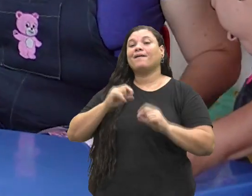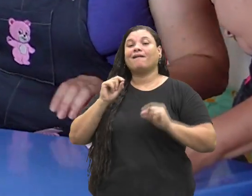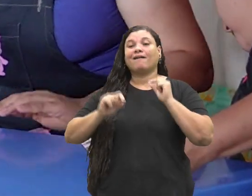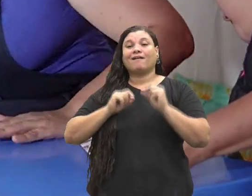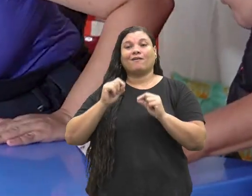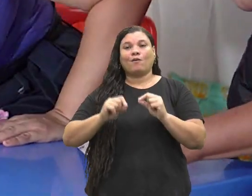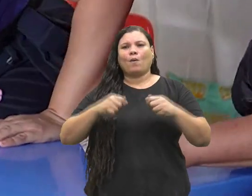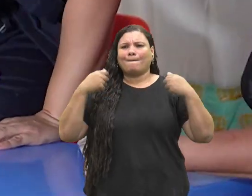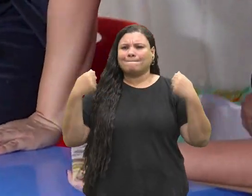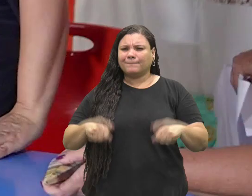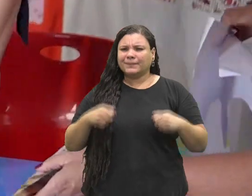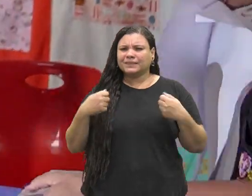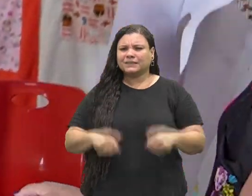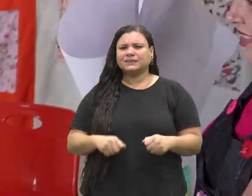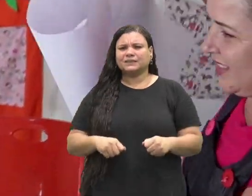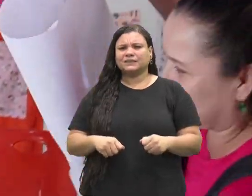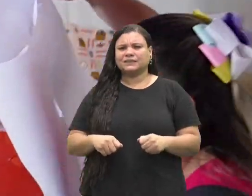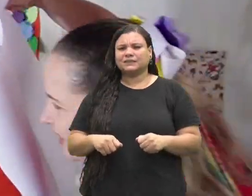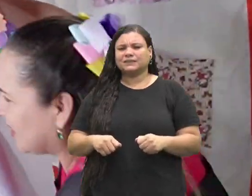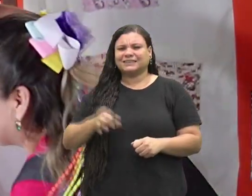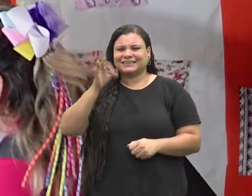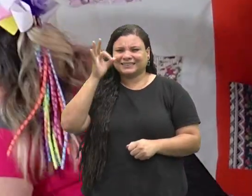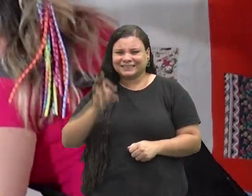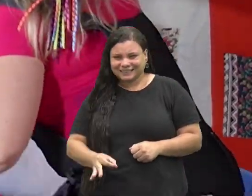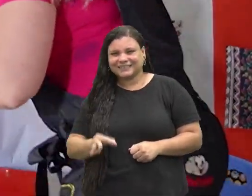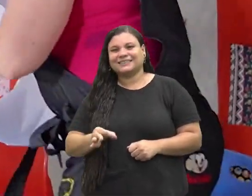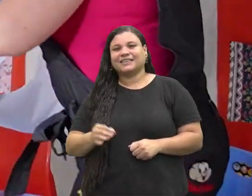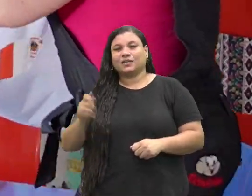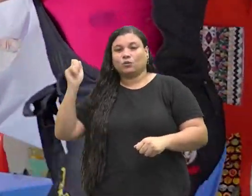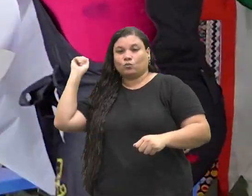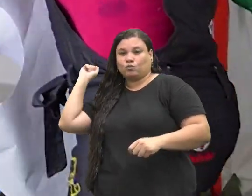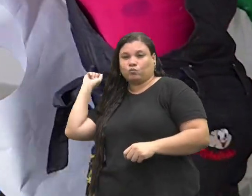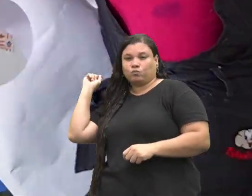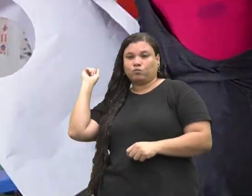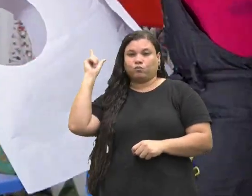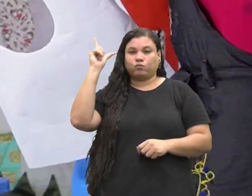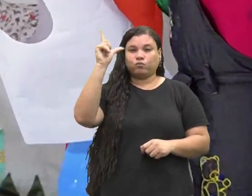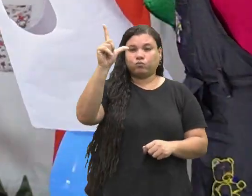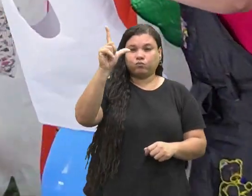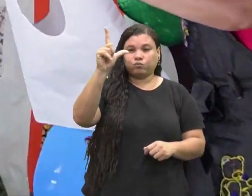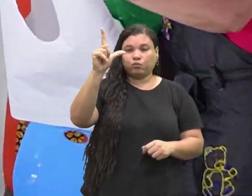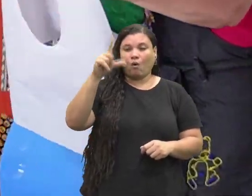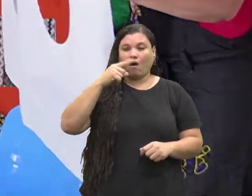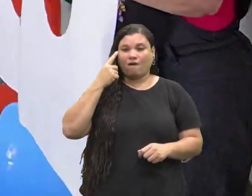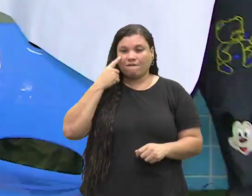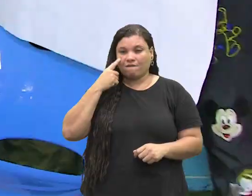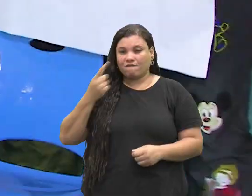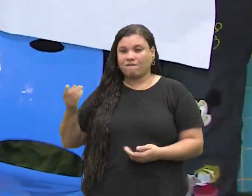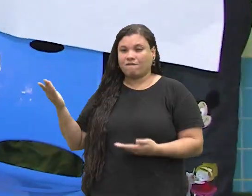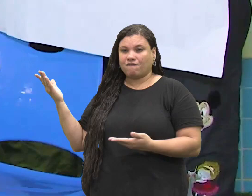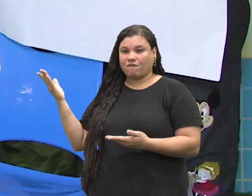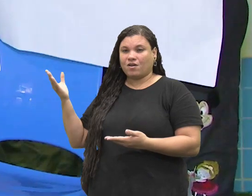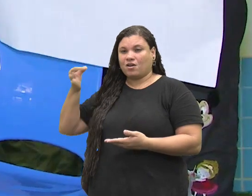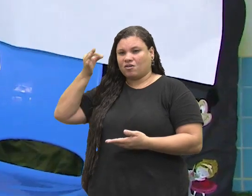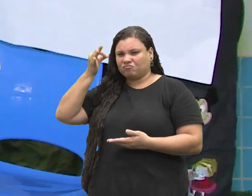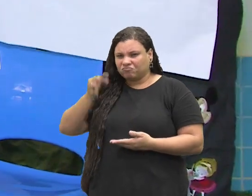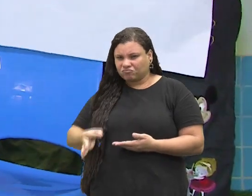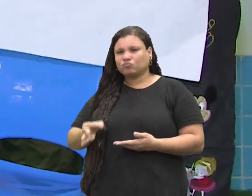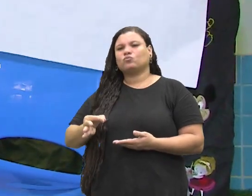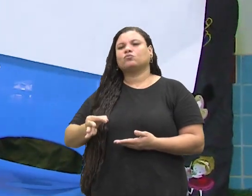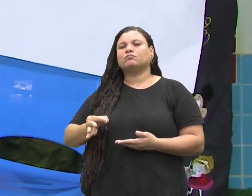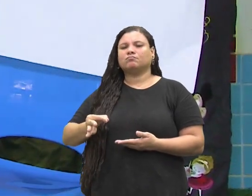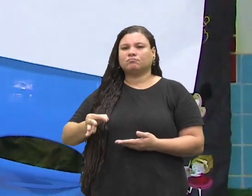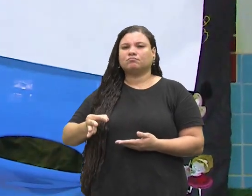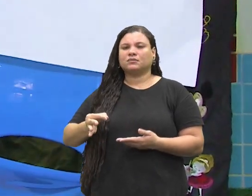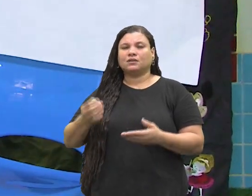alvo. Nós vamos pegar esta folha, Theo. Theo, é fácil demais. Fácil. Você já fez avião